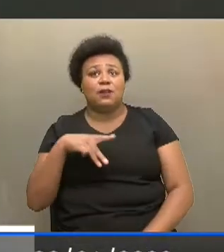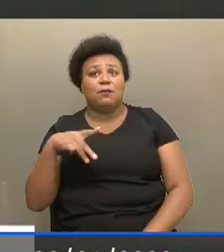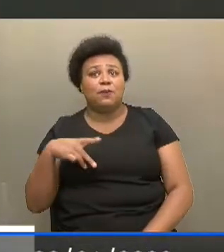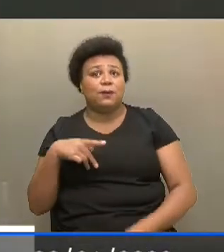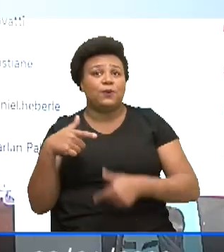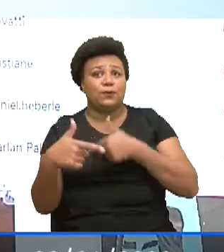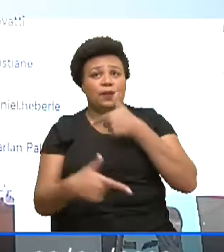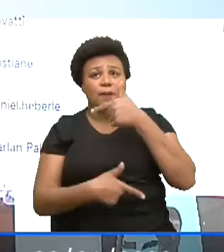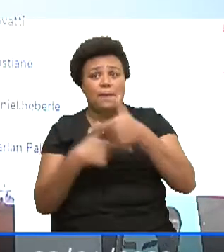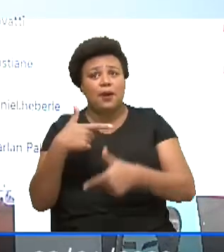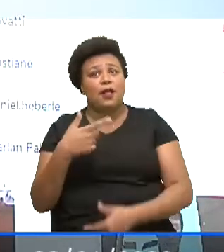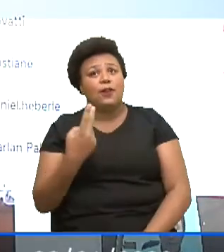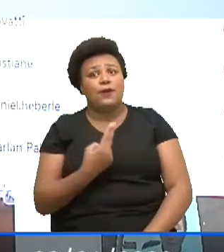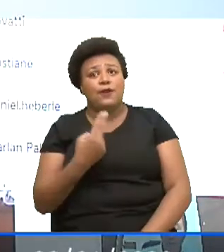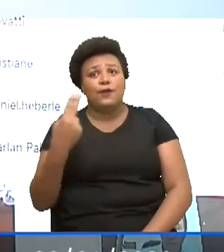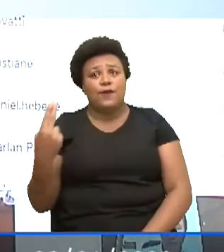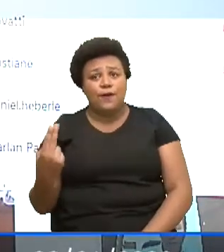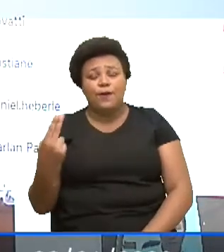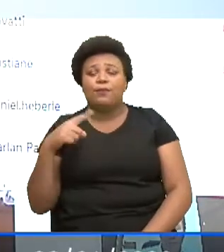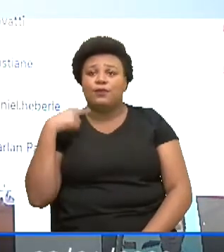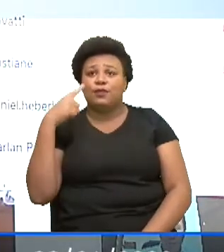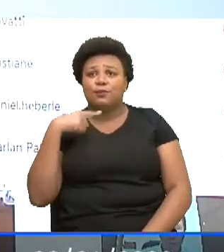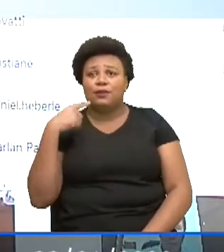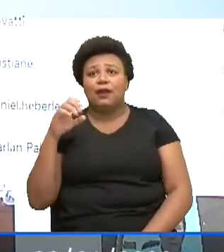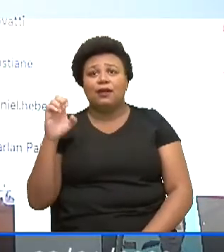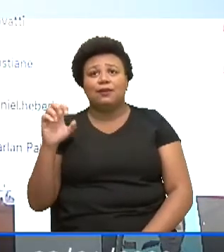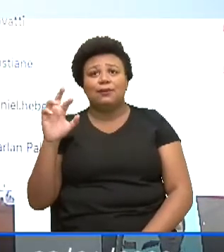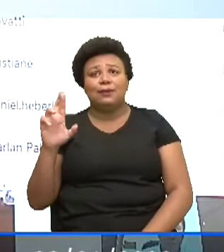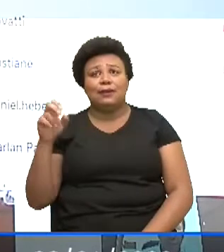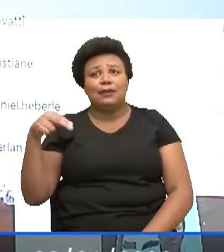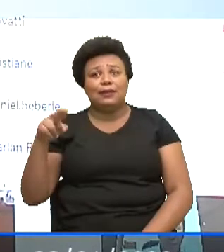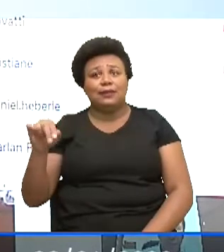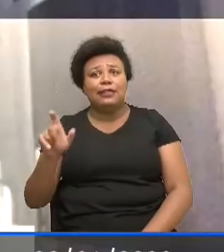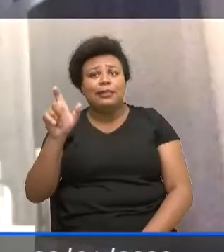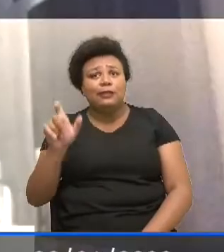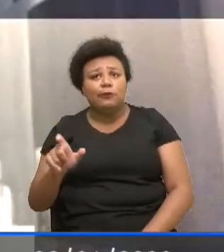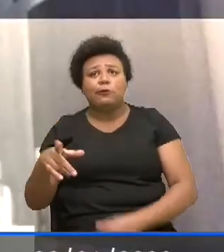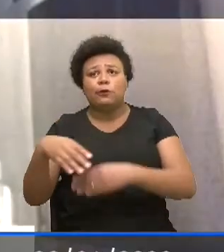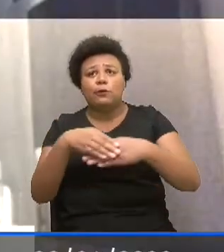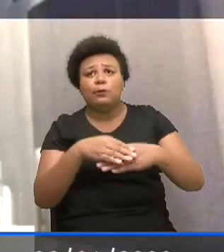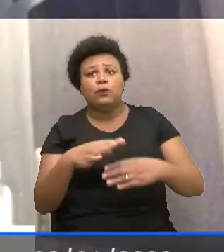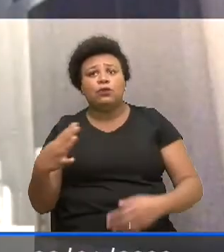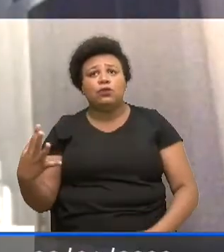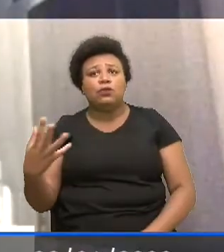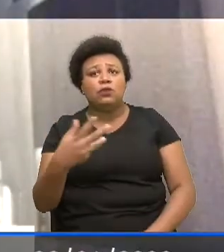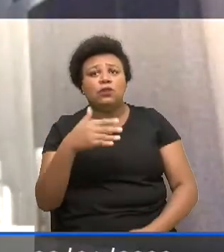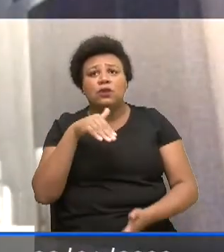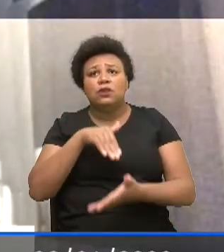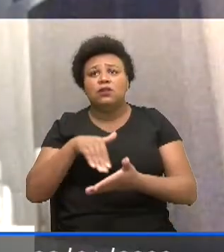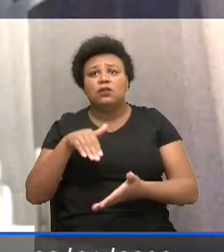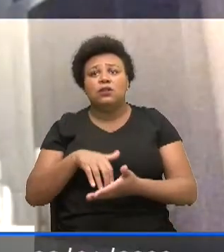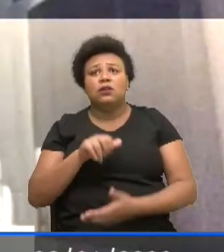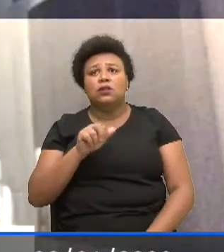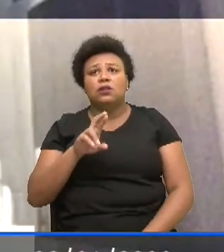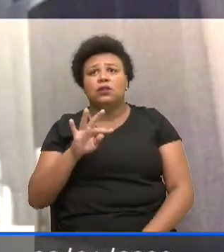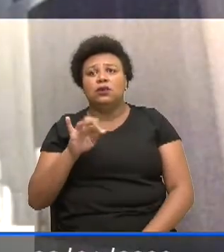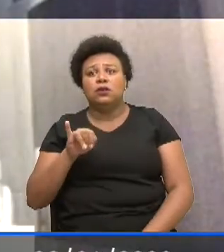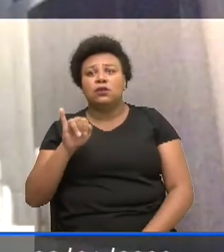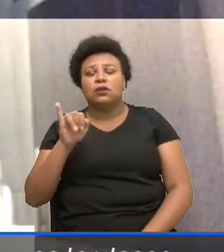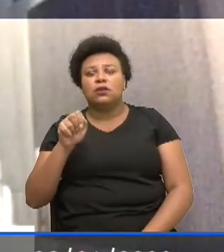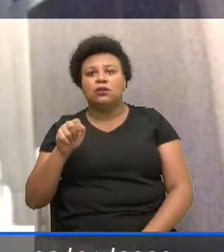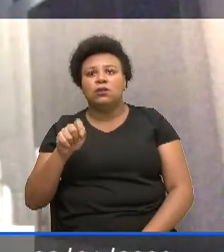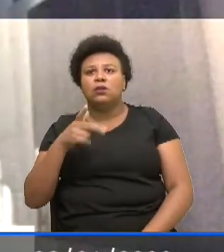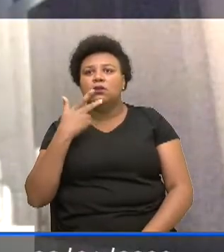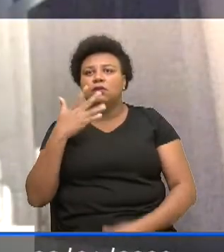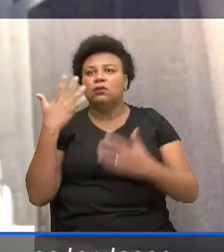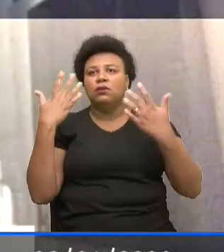Trabalho. Em nome, então, do deputado Hernani, cumprimento todos os demais, secretária Rita, Tani, parabenizo o